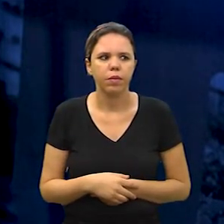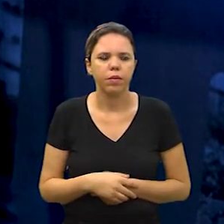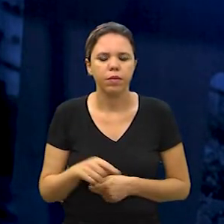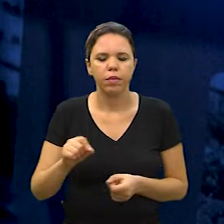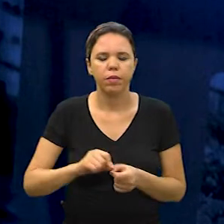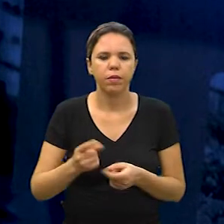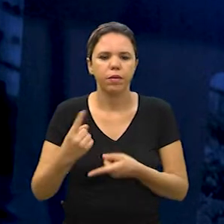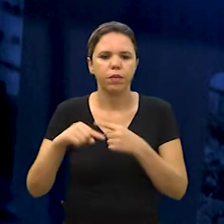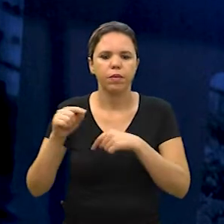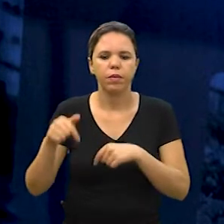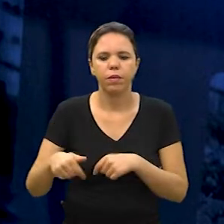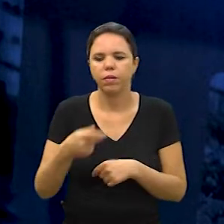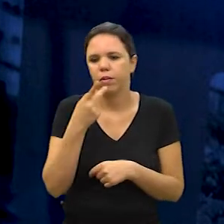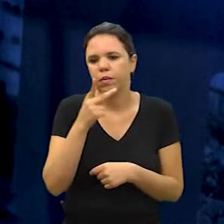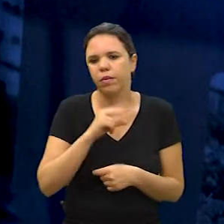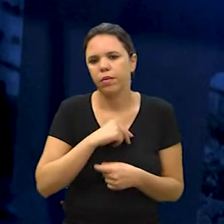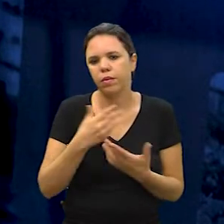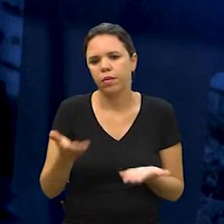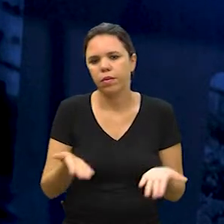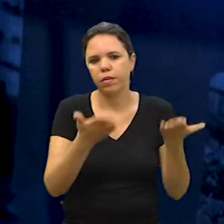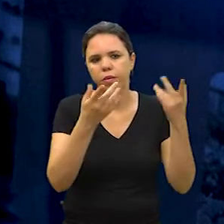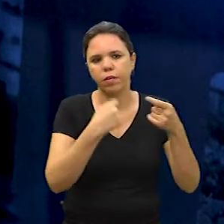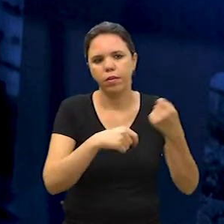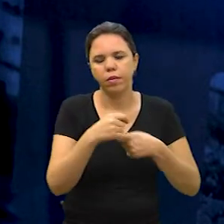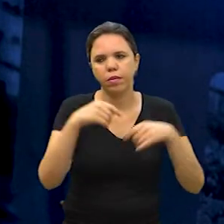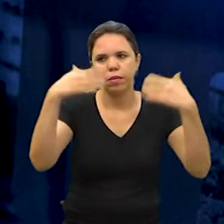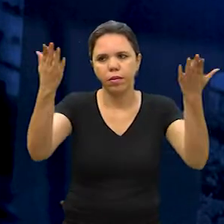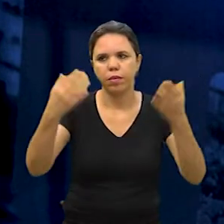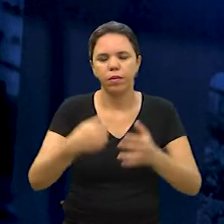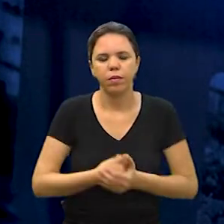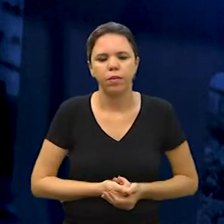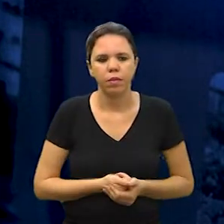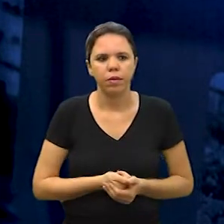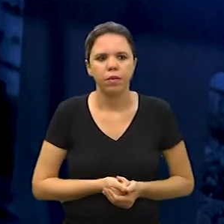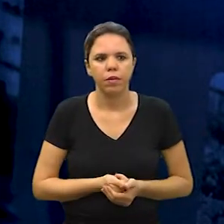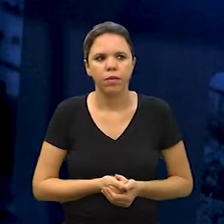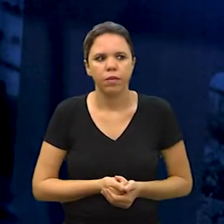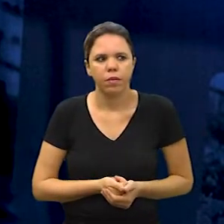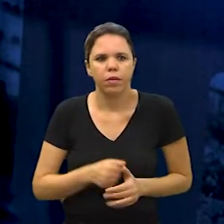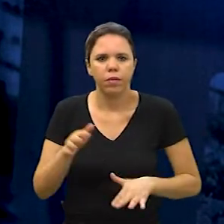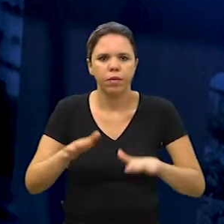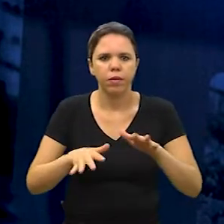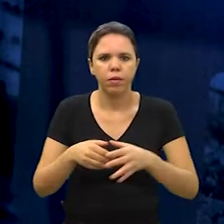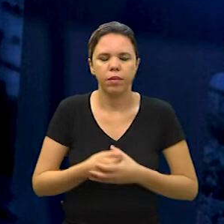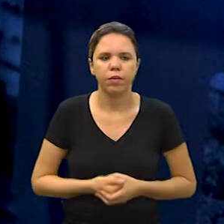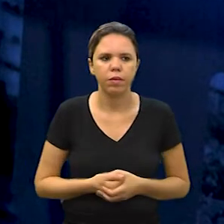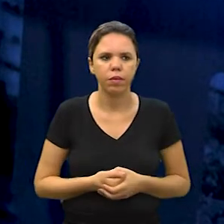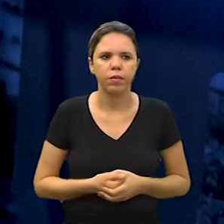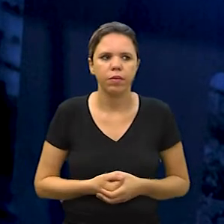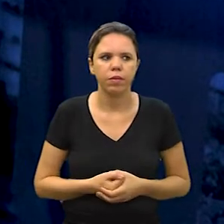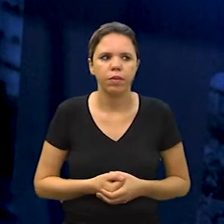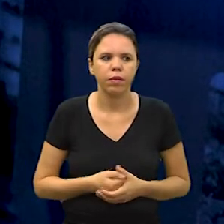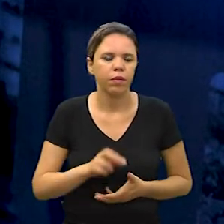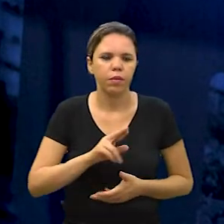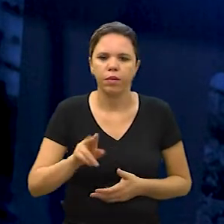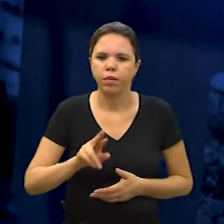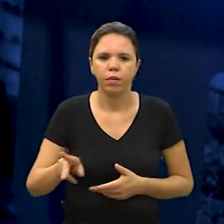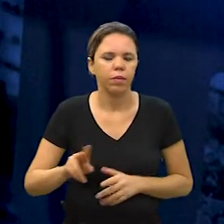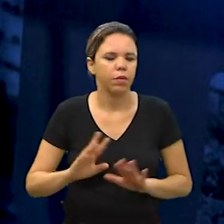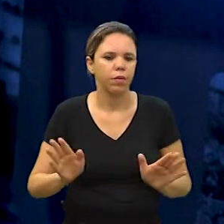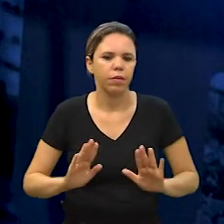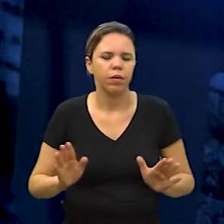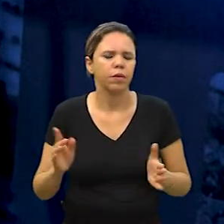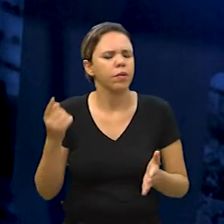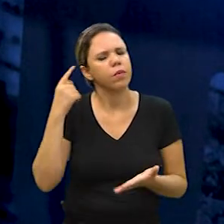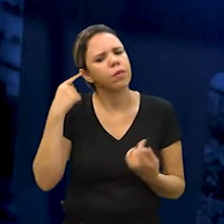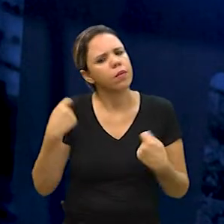faz muito sucesso. Ela fala, poxa, eu vou levar esse negócio para fora. E às vezes lá fora não é a mesma coisa. O